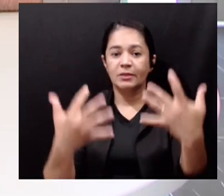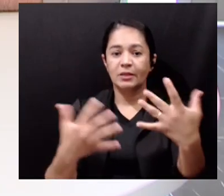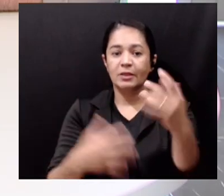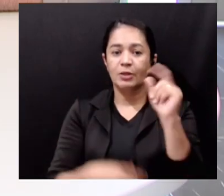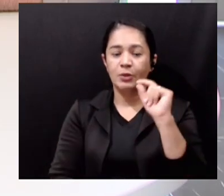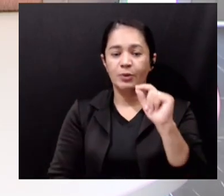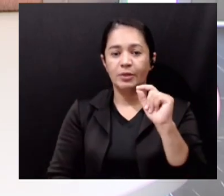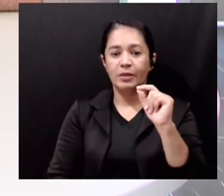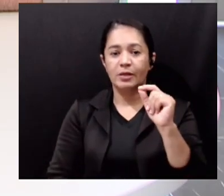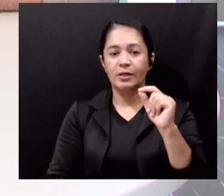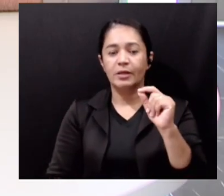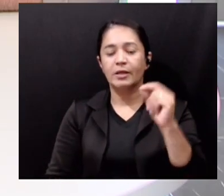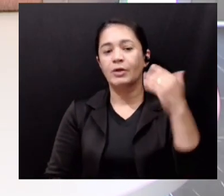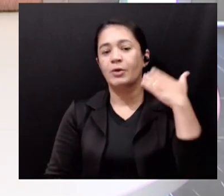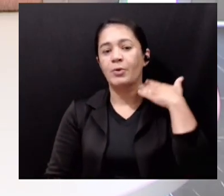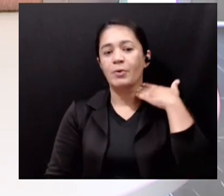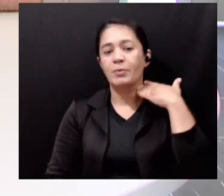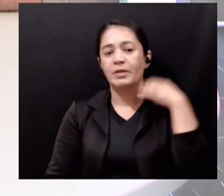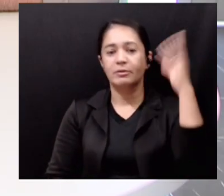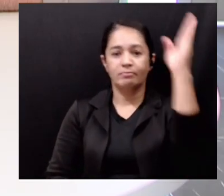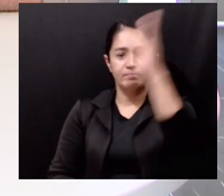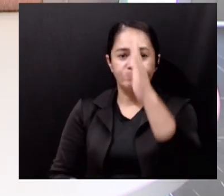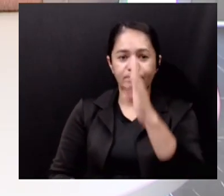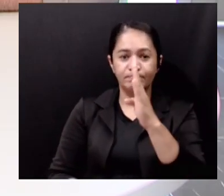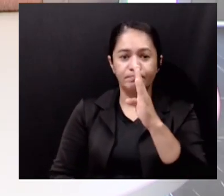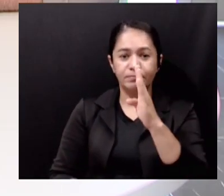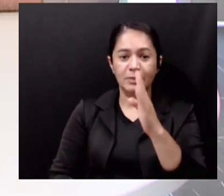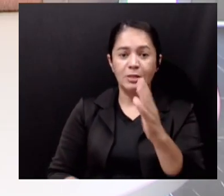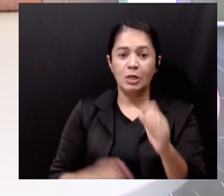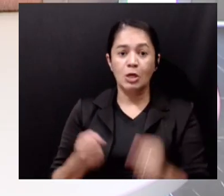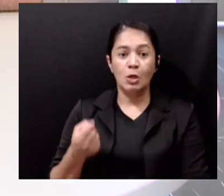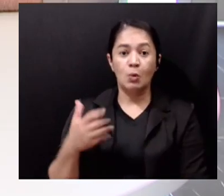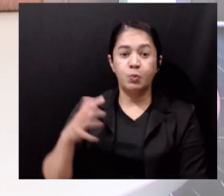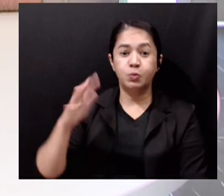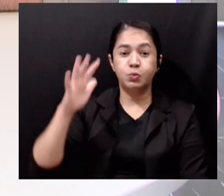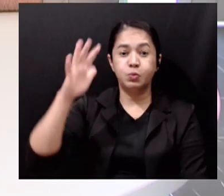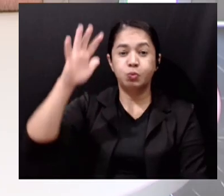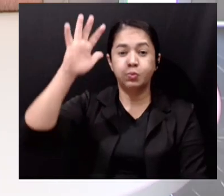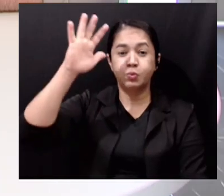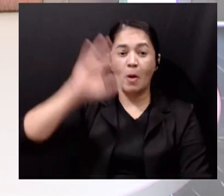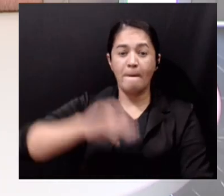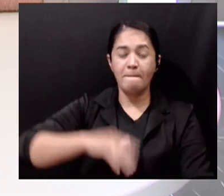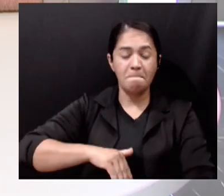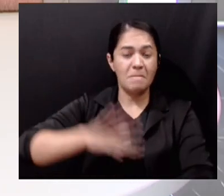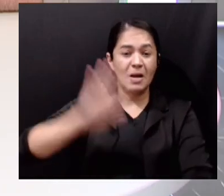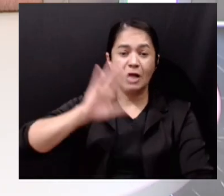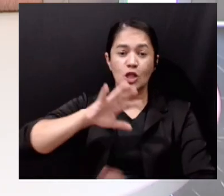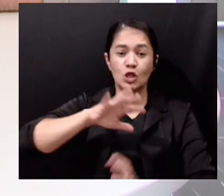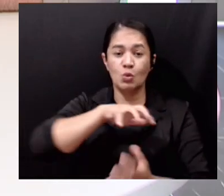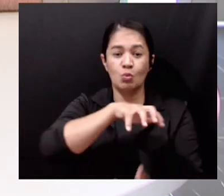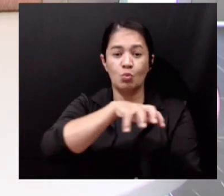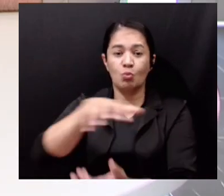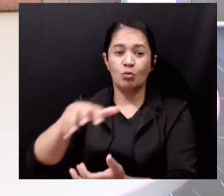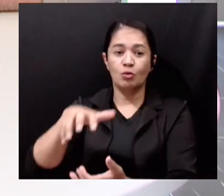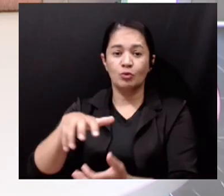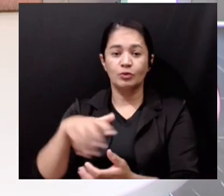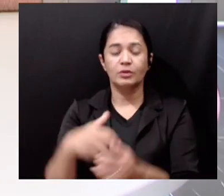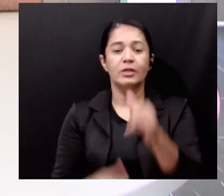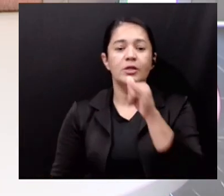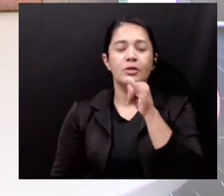bancários mais caros do mundo. Tanto a taxa de juros que é cobrada, por exemplo, para